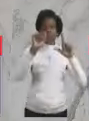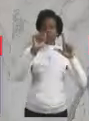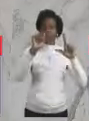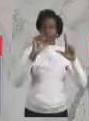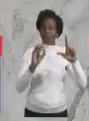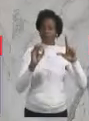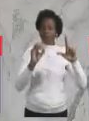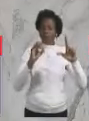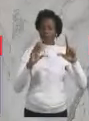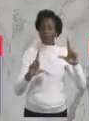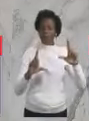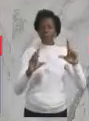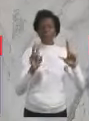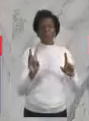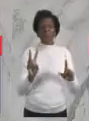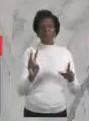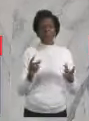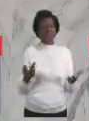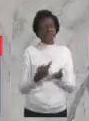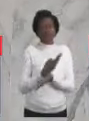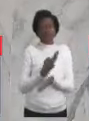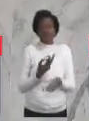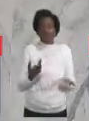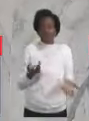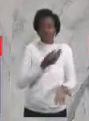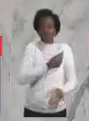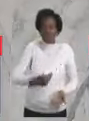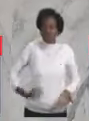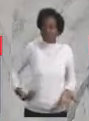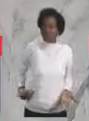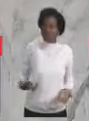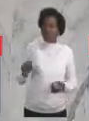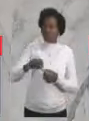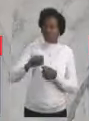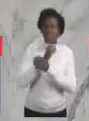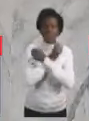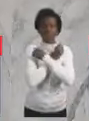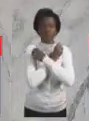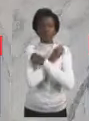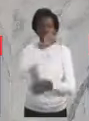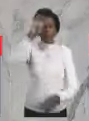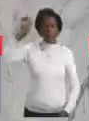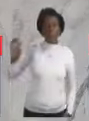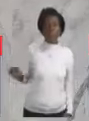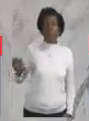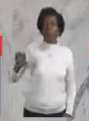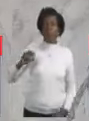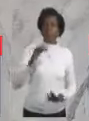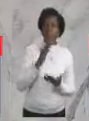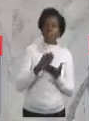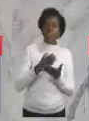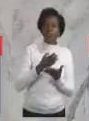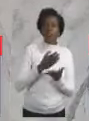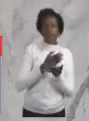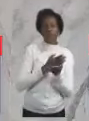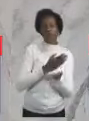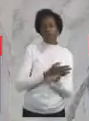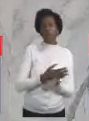L categoria ver um absurdo o que o governo fez com o magistério Estadual fragmentando